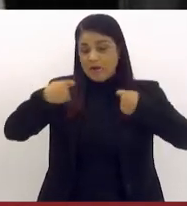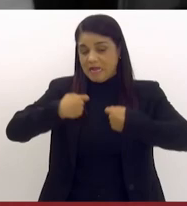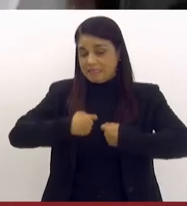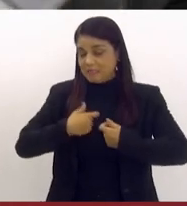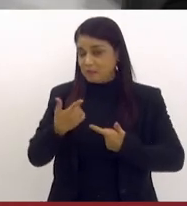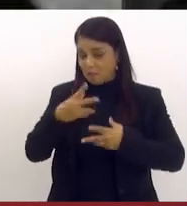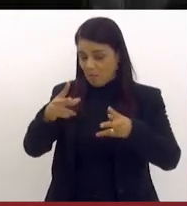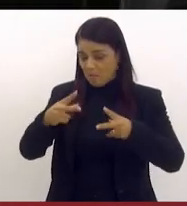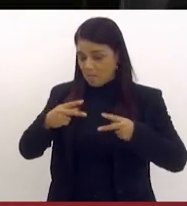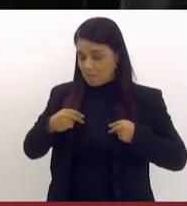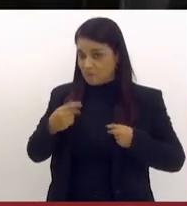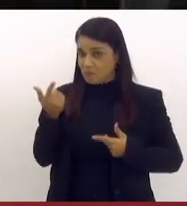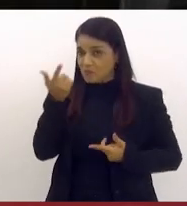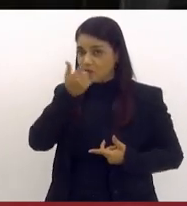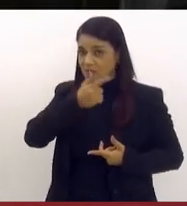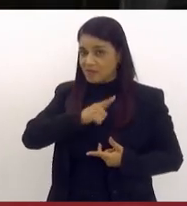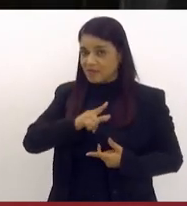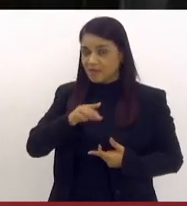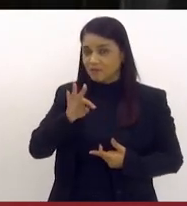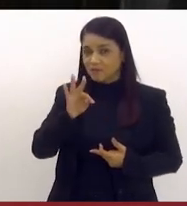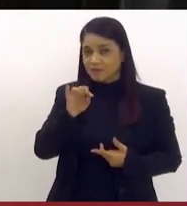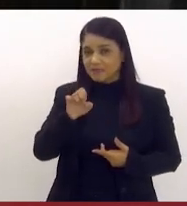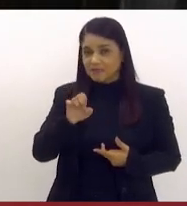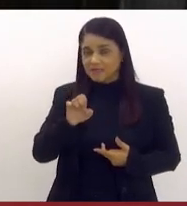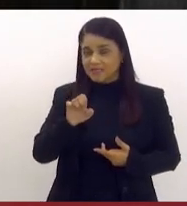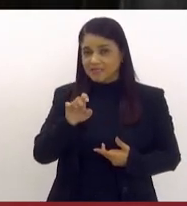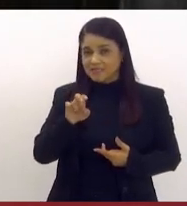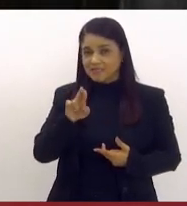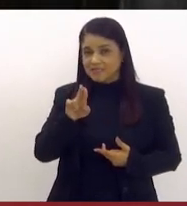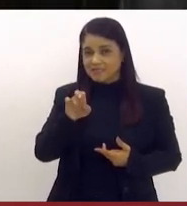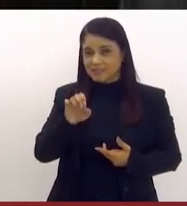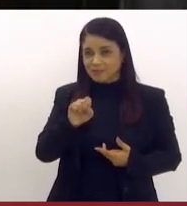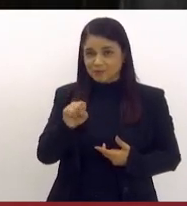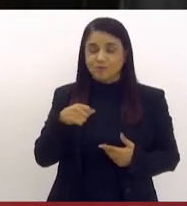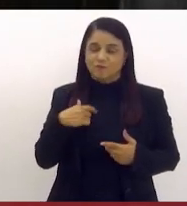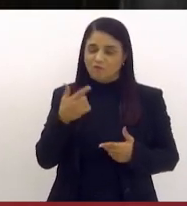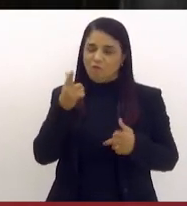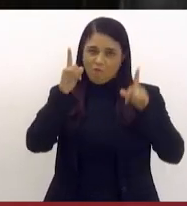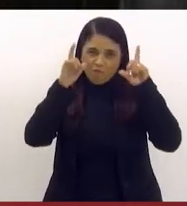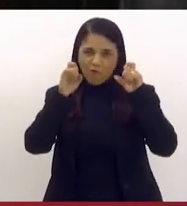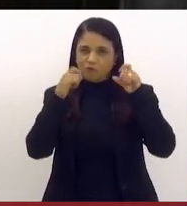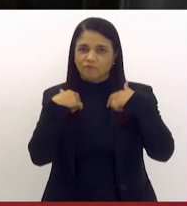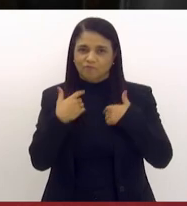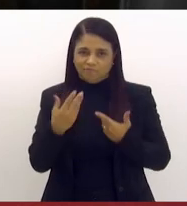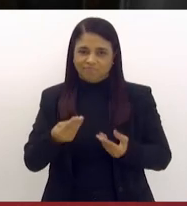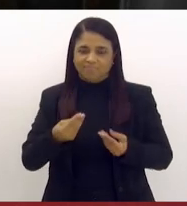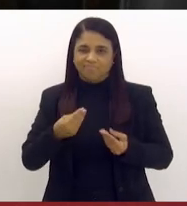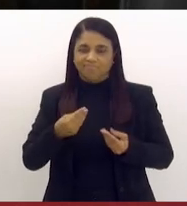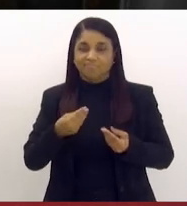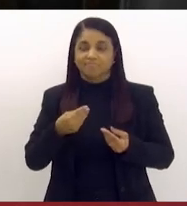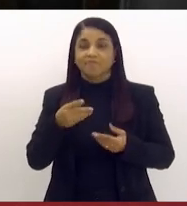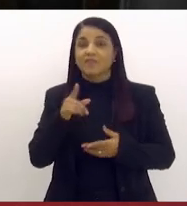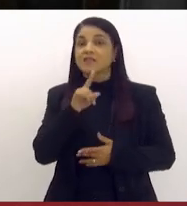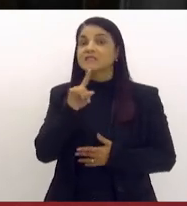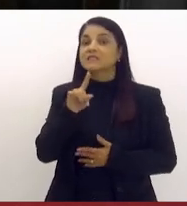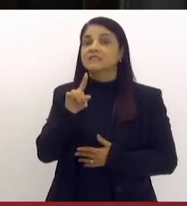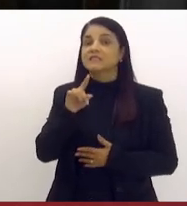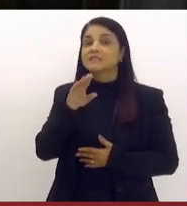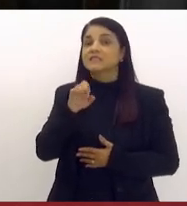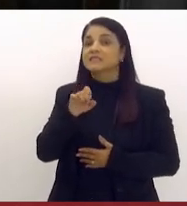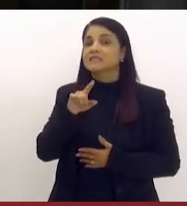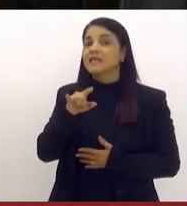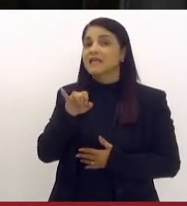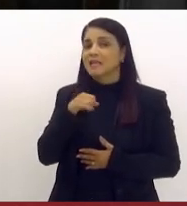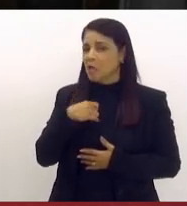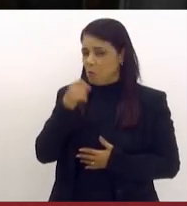do tezeu em casa mas mesmo assim a gente vai tirar a foto só fazer uma pequena correção a deputada Célia eu nem fui tão